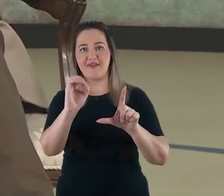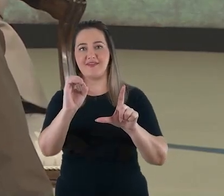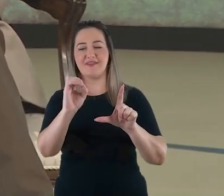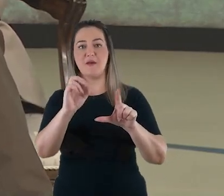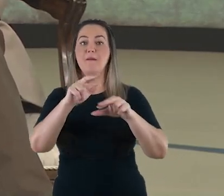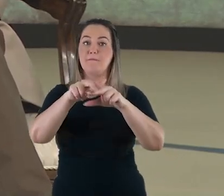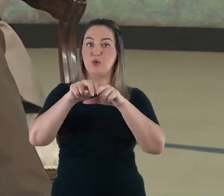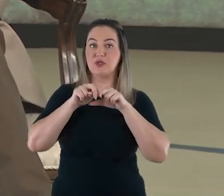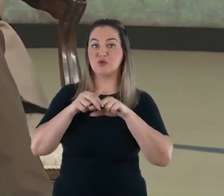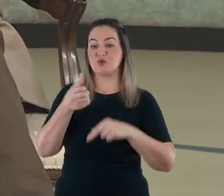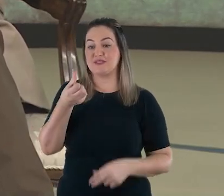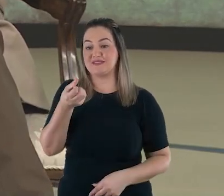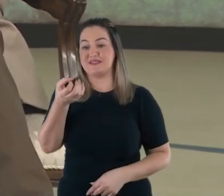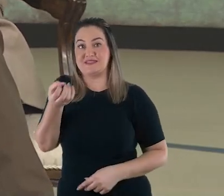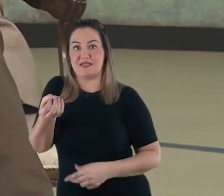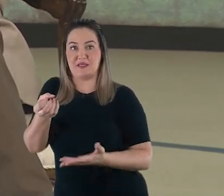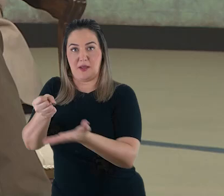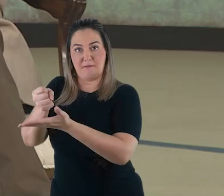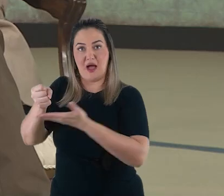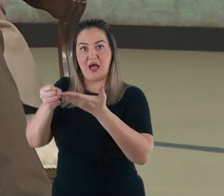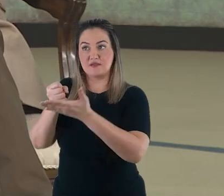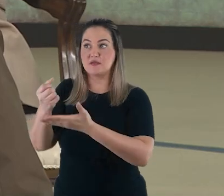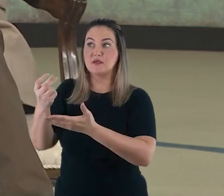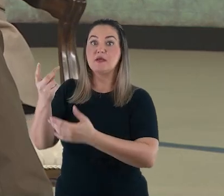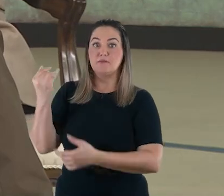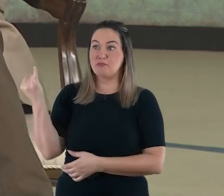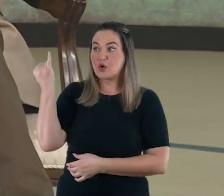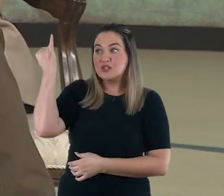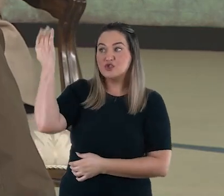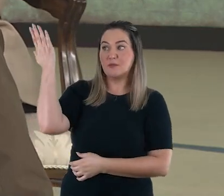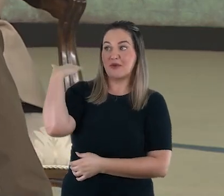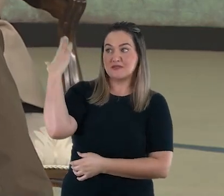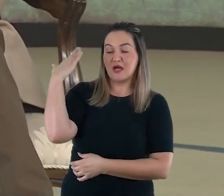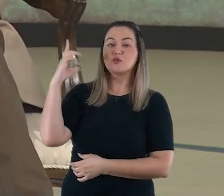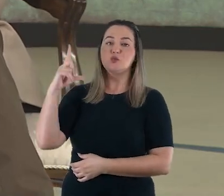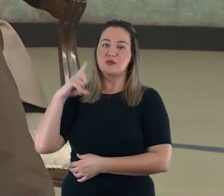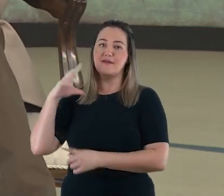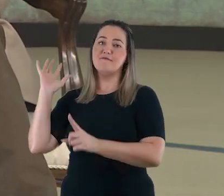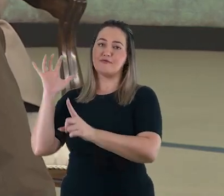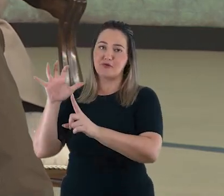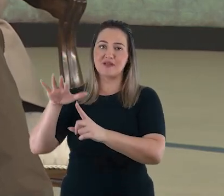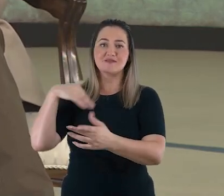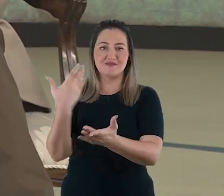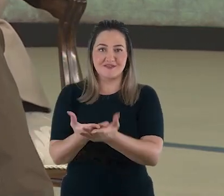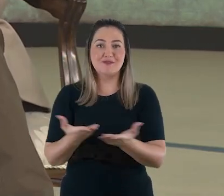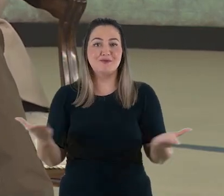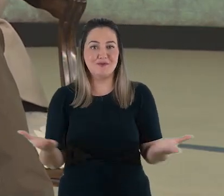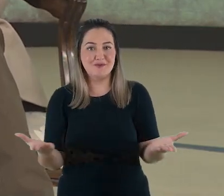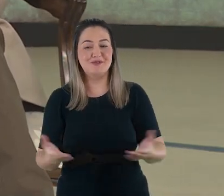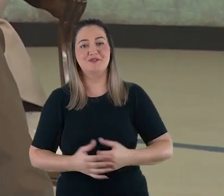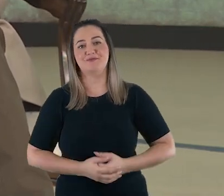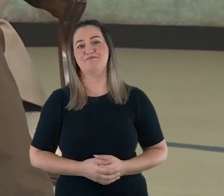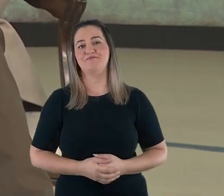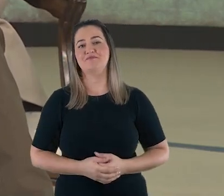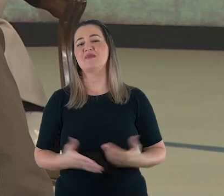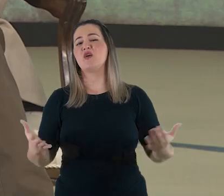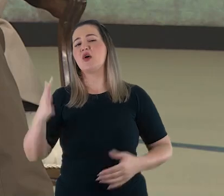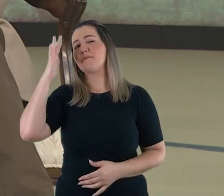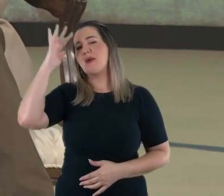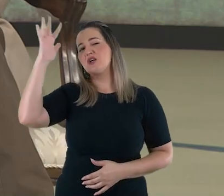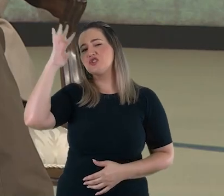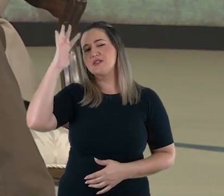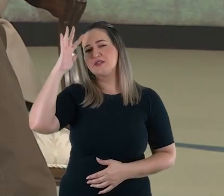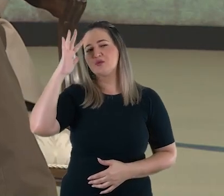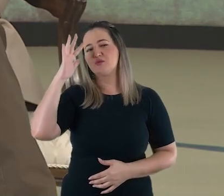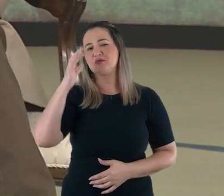sexagesimais e o número 6 eram importantes no passado e deixam sua herança até hoje. Agora, pensando nesse número 6, nos múltiplos